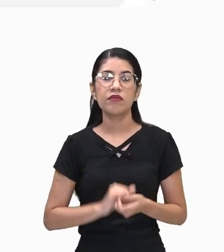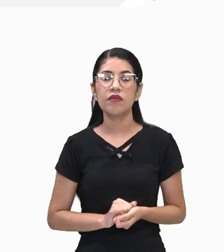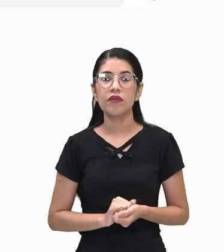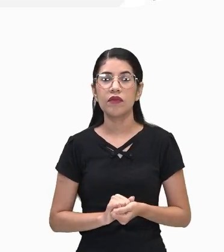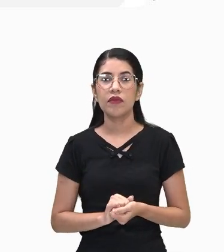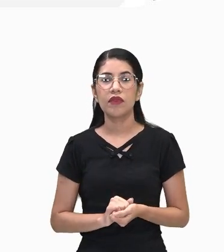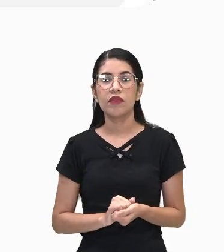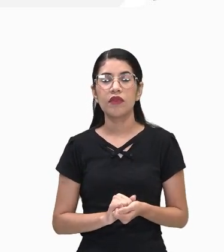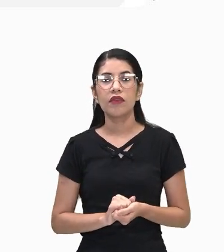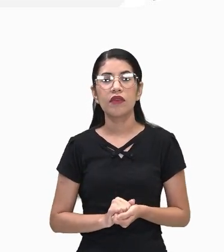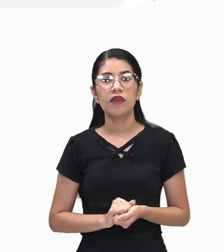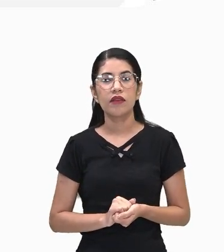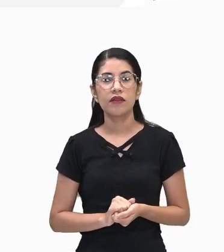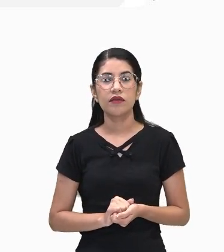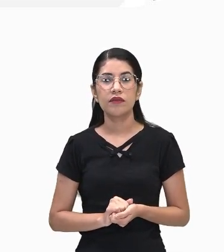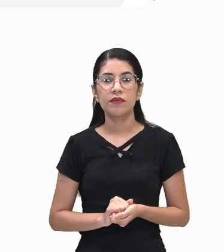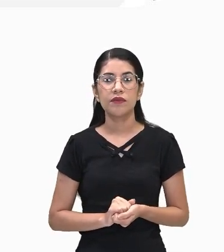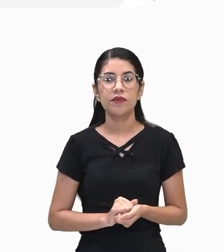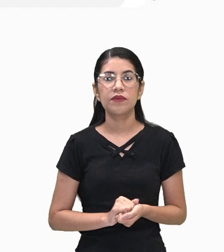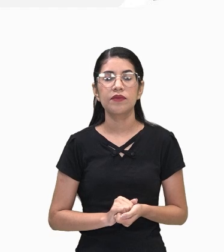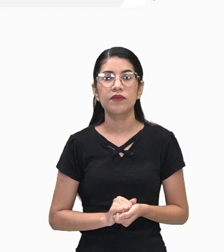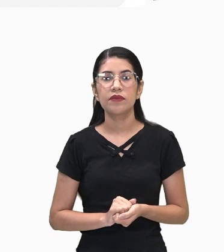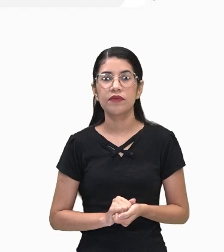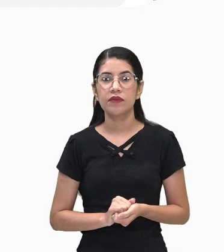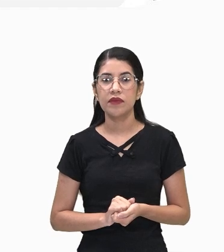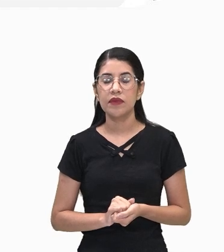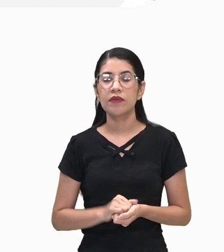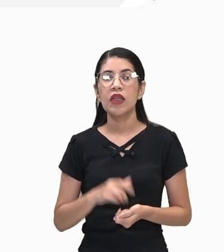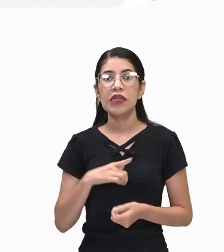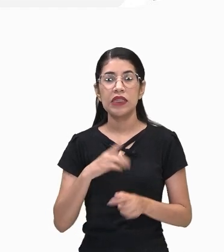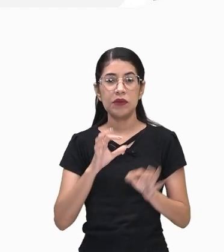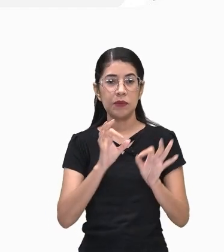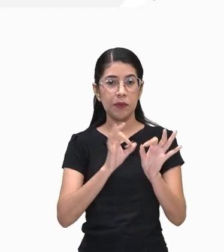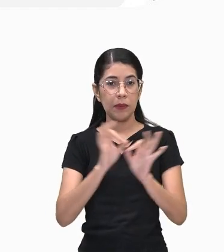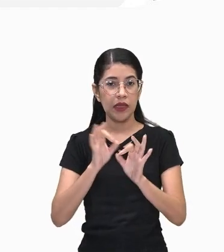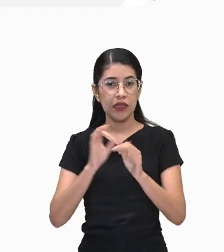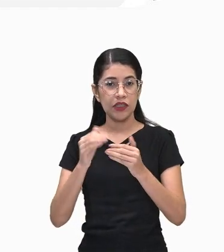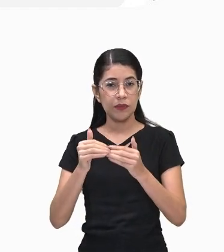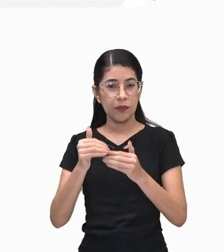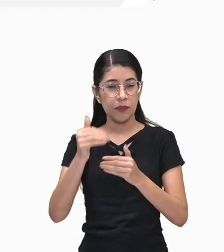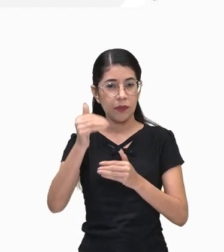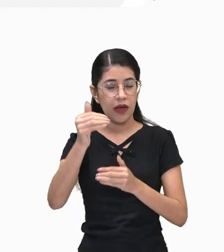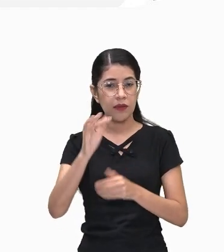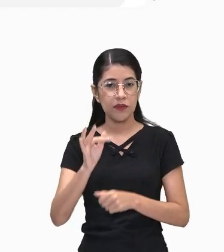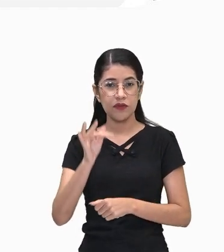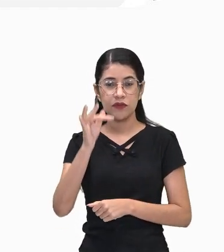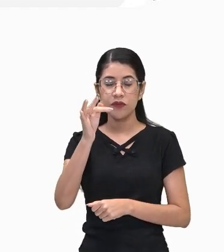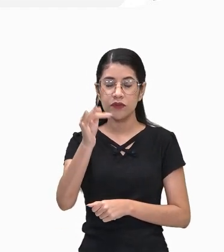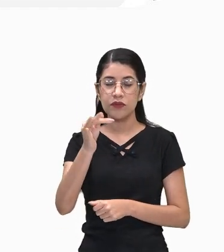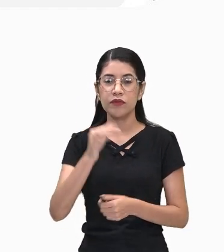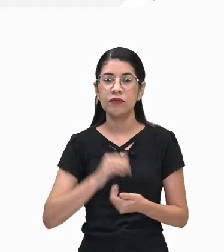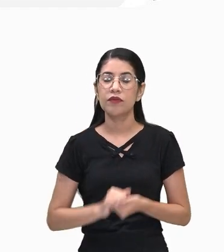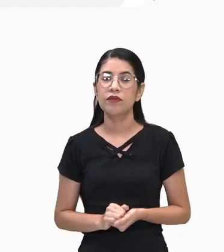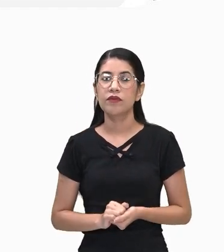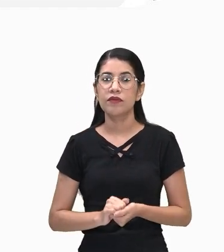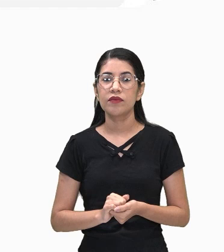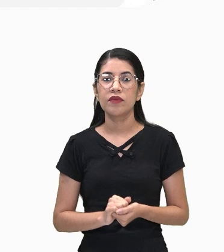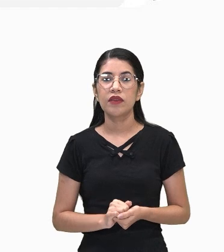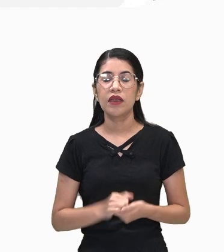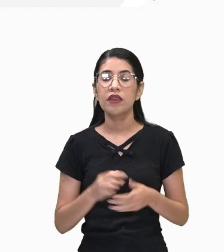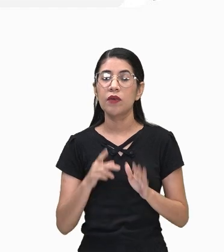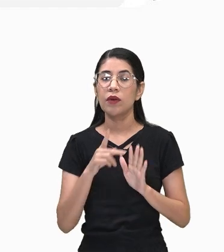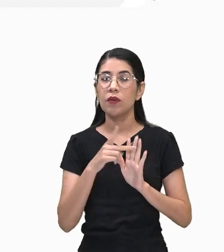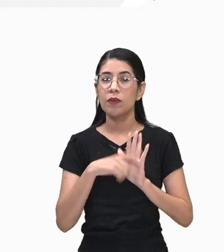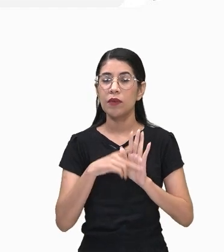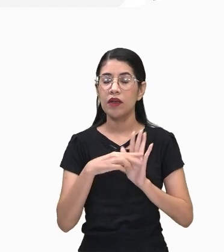né, envolver aí um planejamento a longo prazo, tá? Então, o plano diretor, ele representa